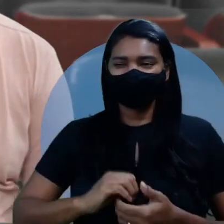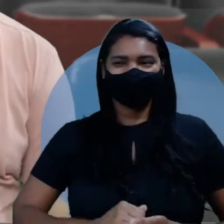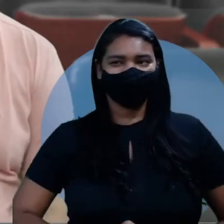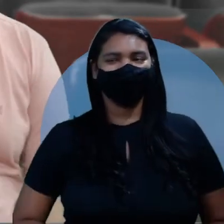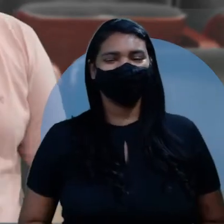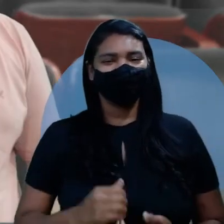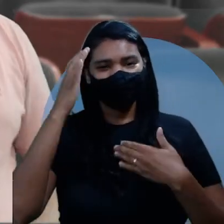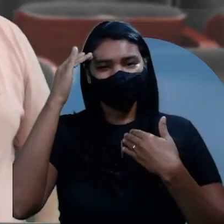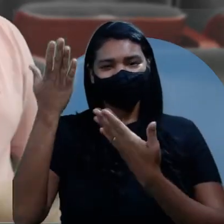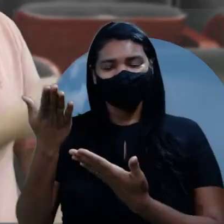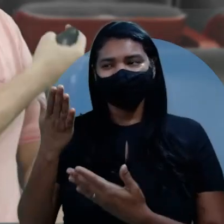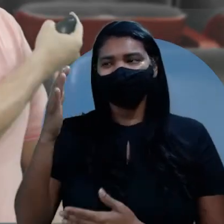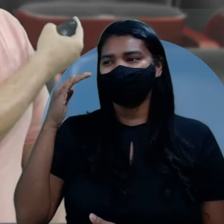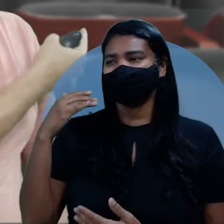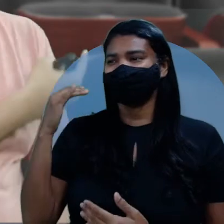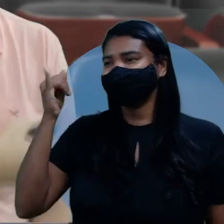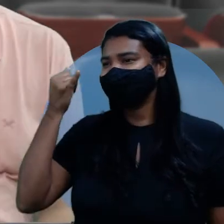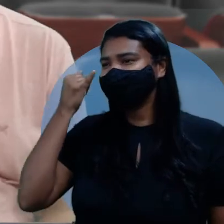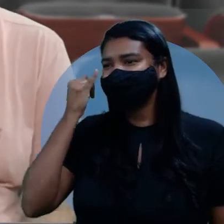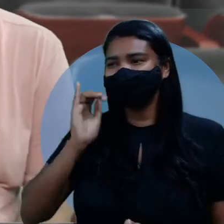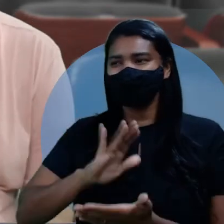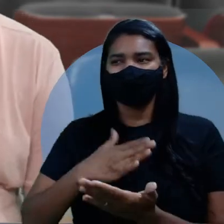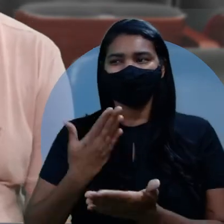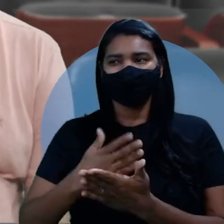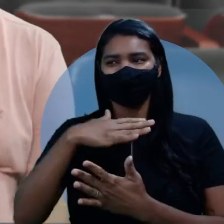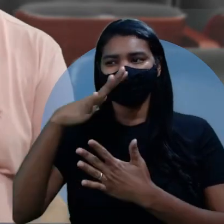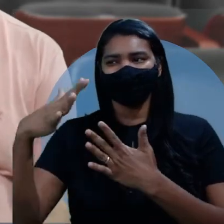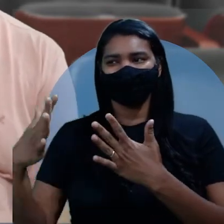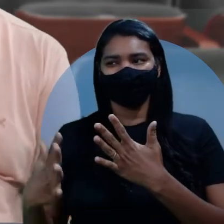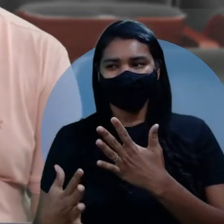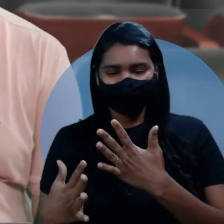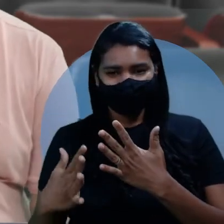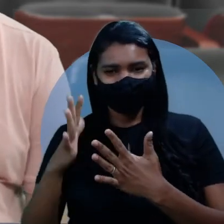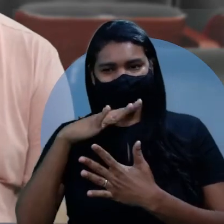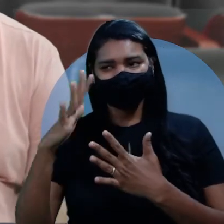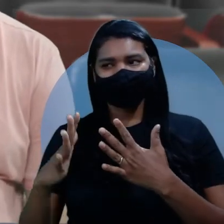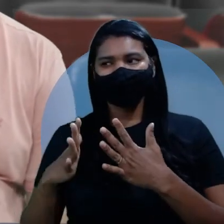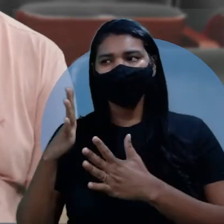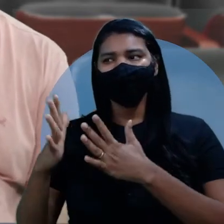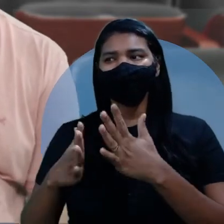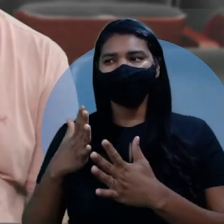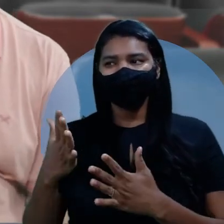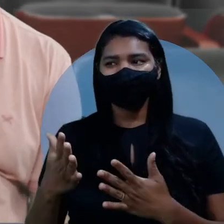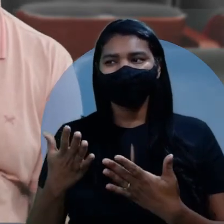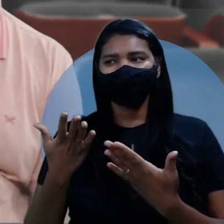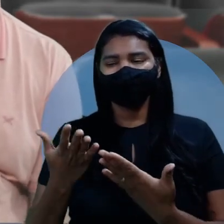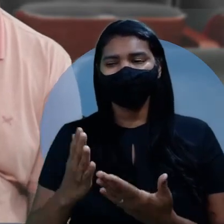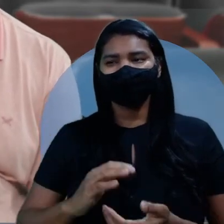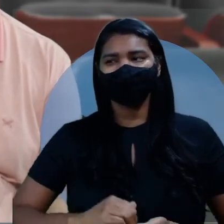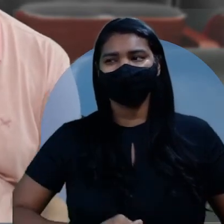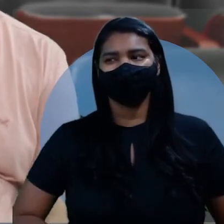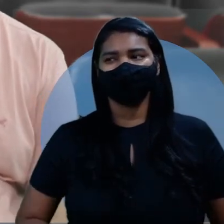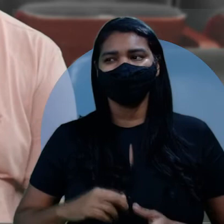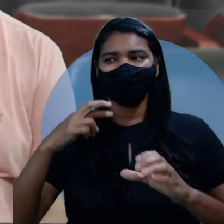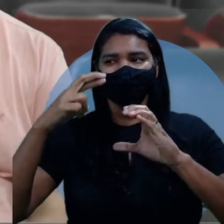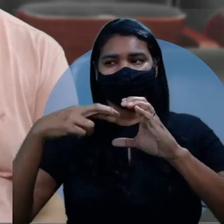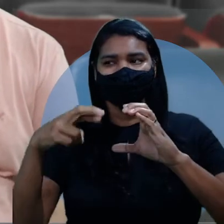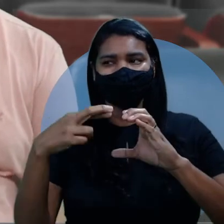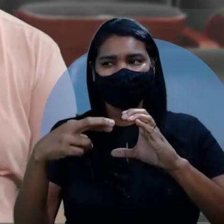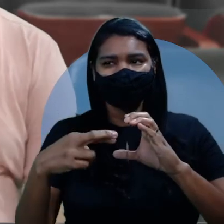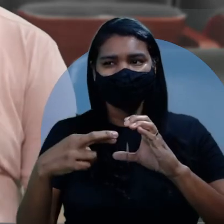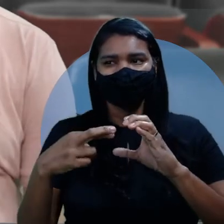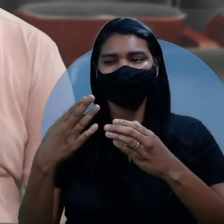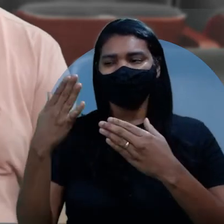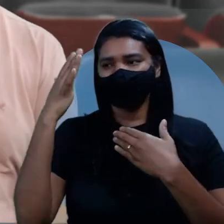a Ronaldo. E a Joyce Moreira, aqui, a professora intérprete de Libras. Exatamente. Então, Ronaldo, muito obrigado aqui por